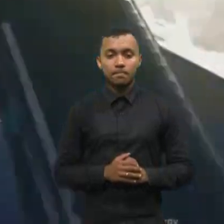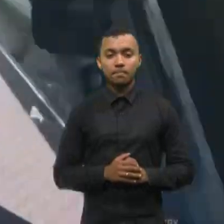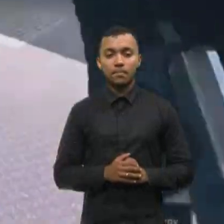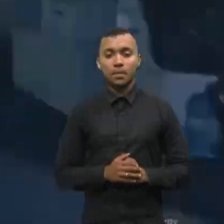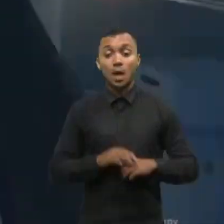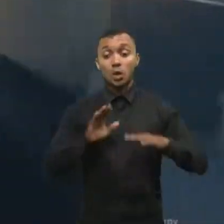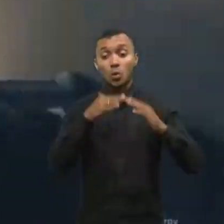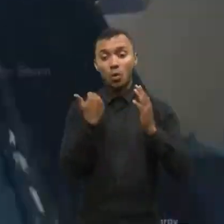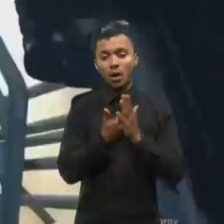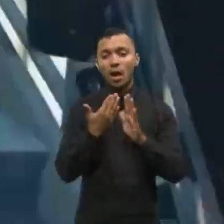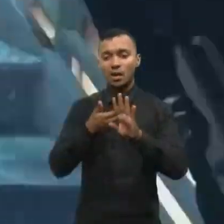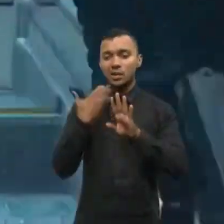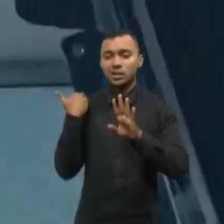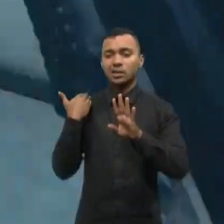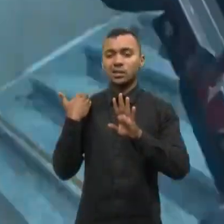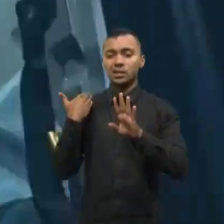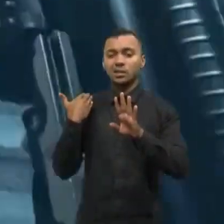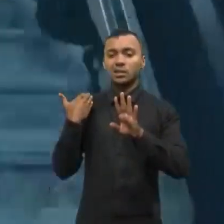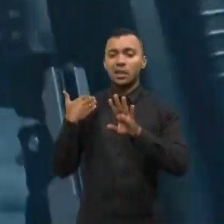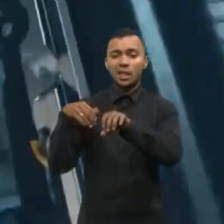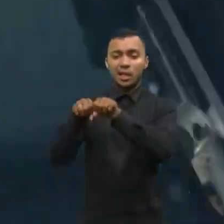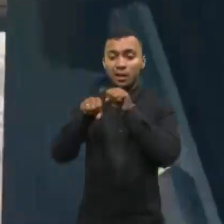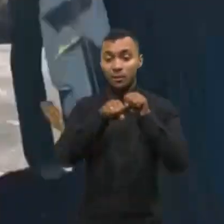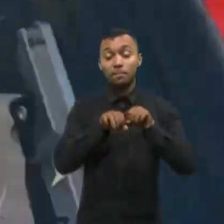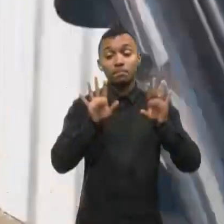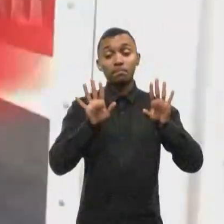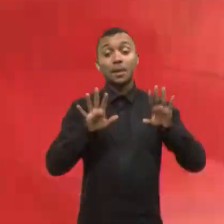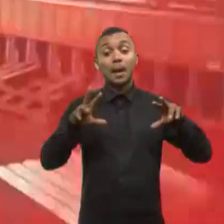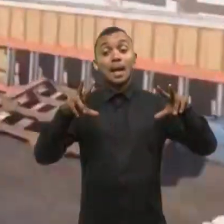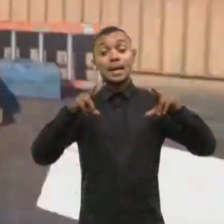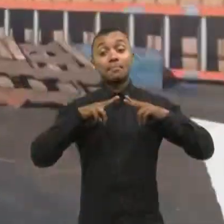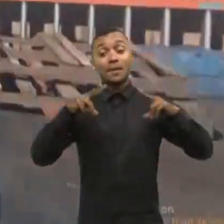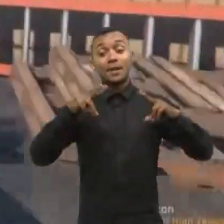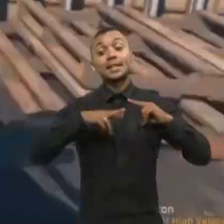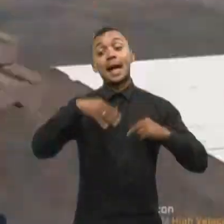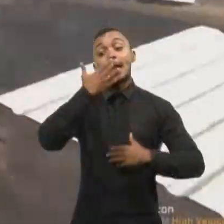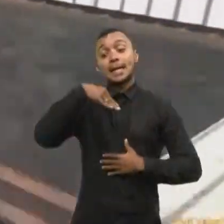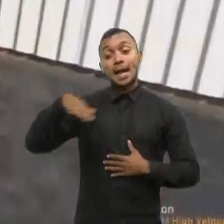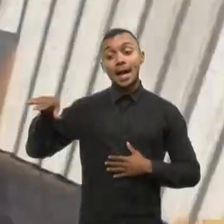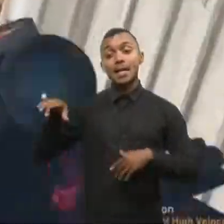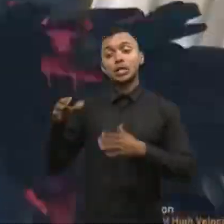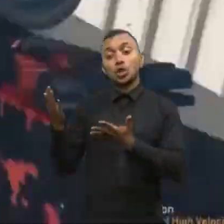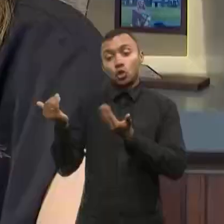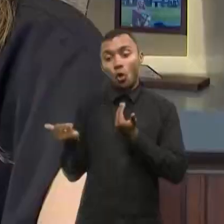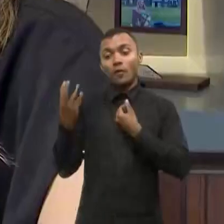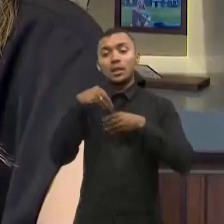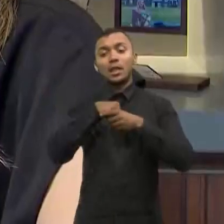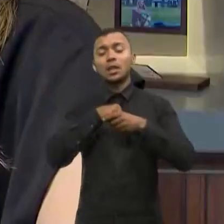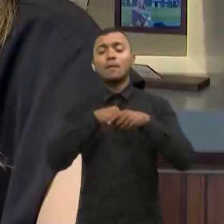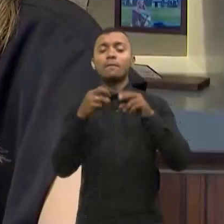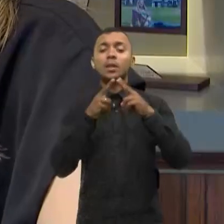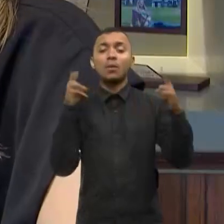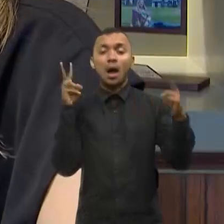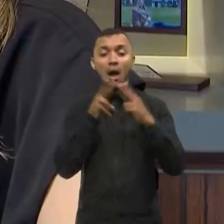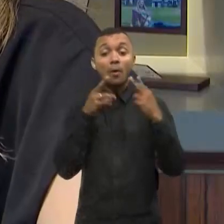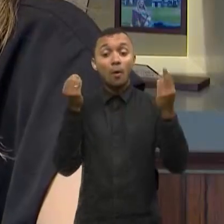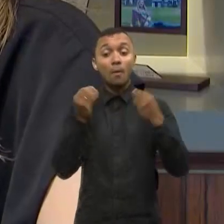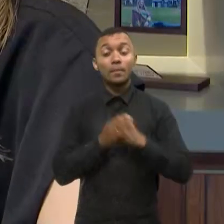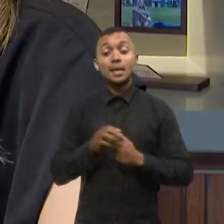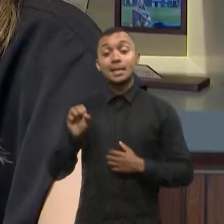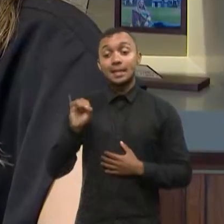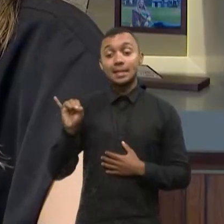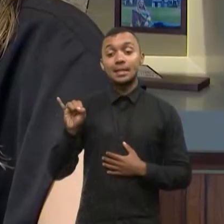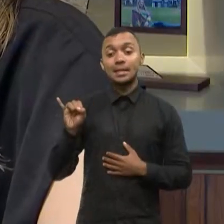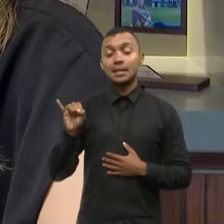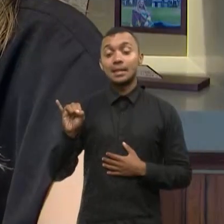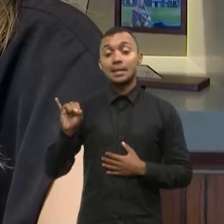têm trazido uma discussão à tona: o limite da privacidade de crianças e adolescentes no mundo virtual. Se a gente está falando de menores de idade,